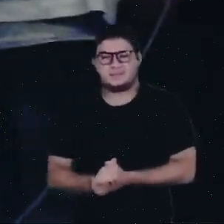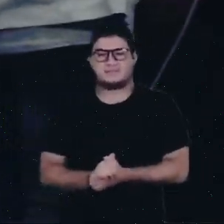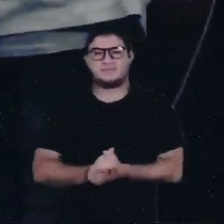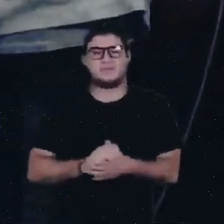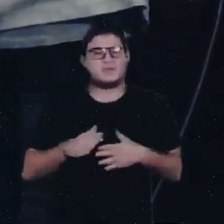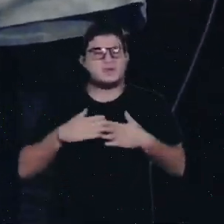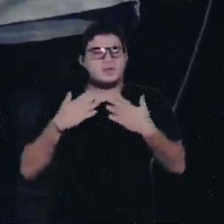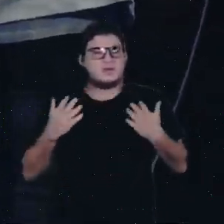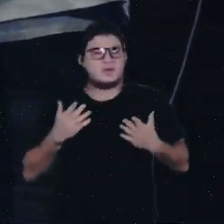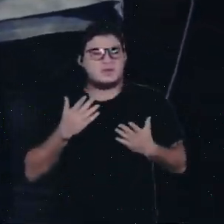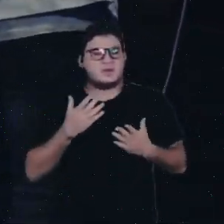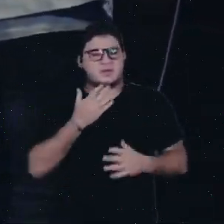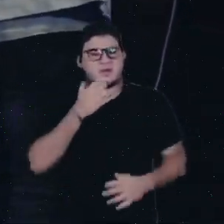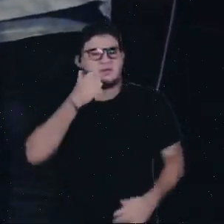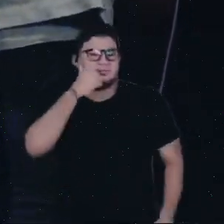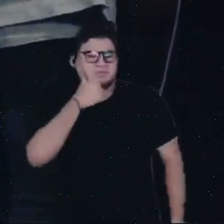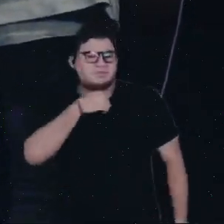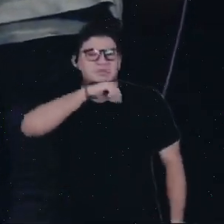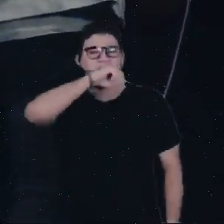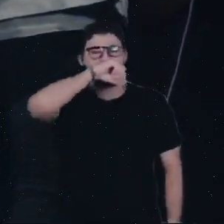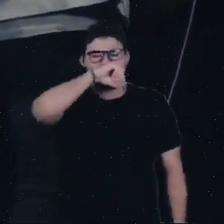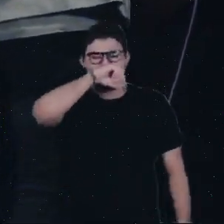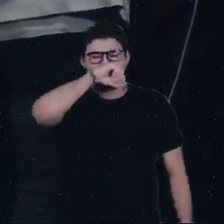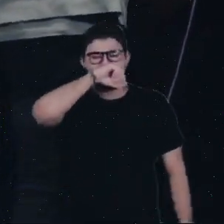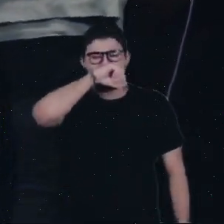Será que uma mãe